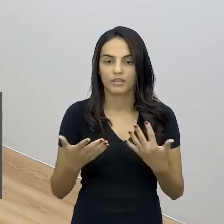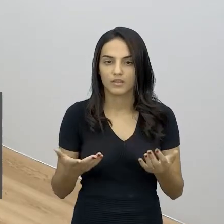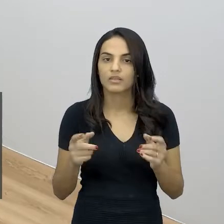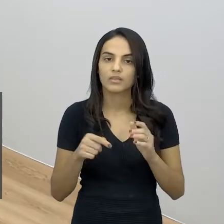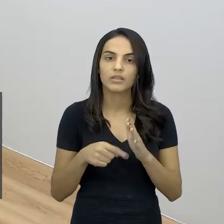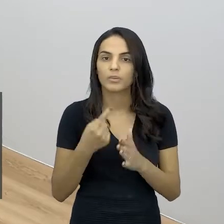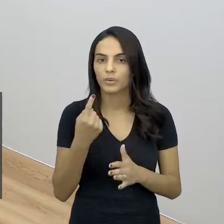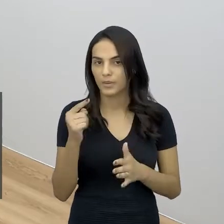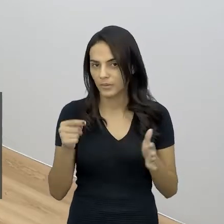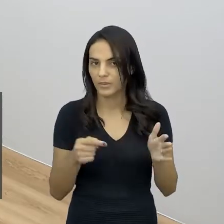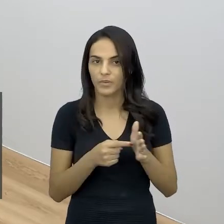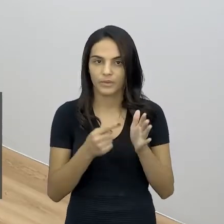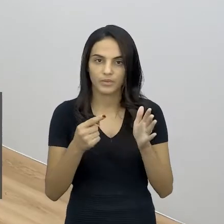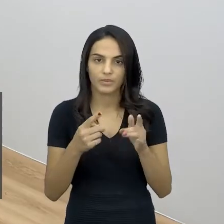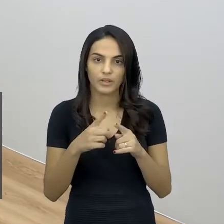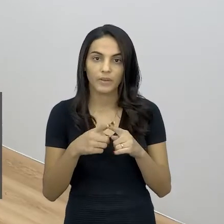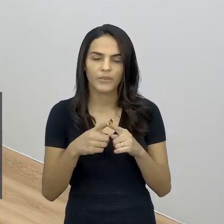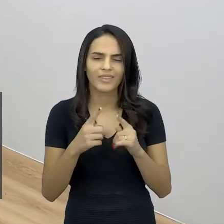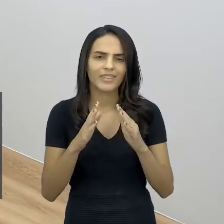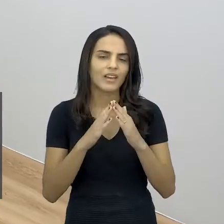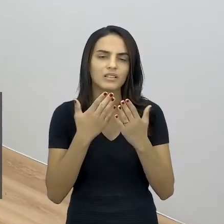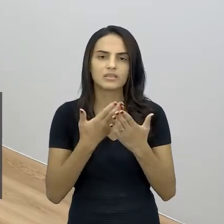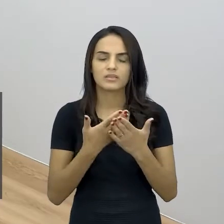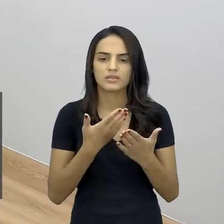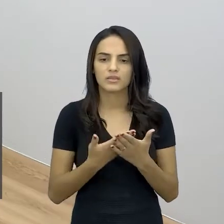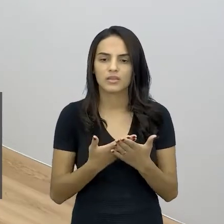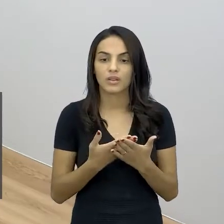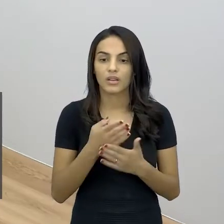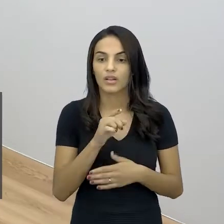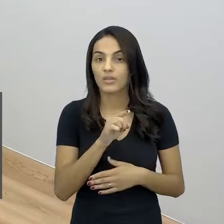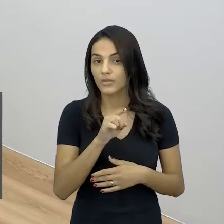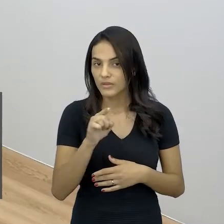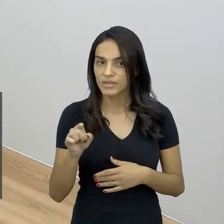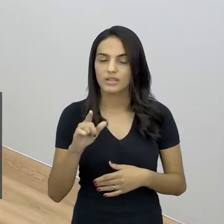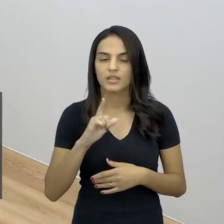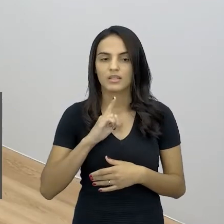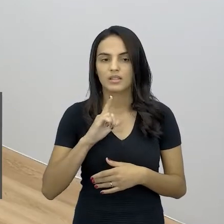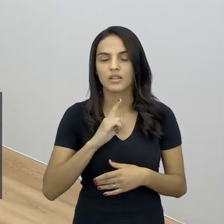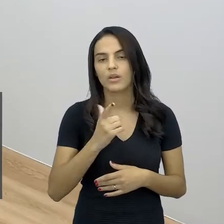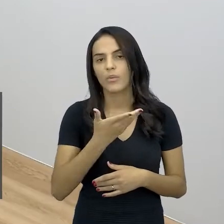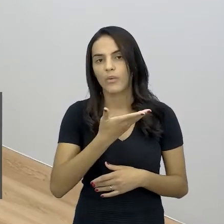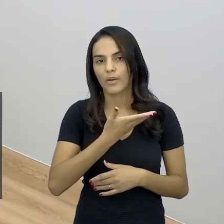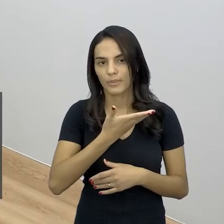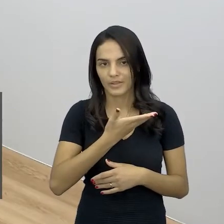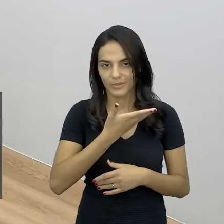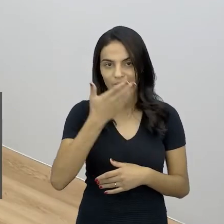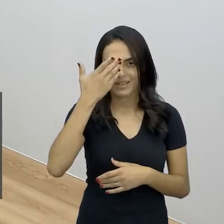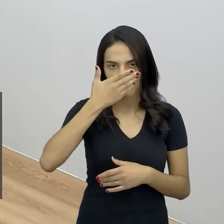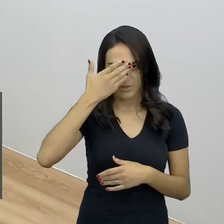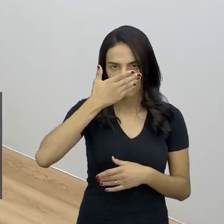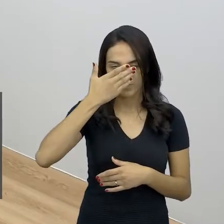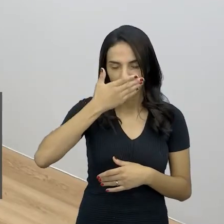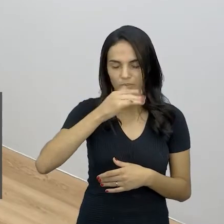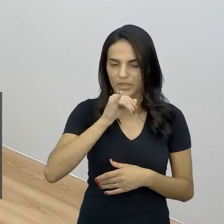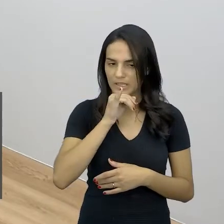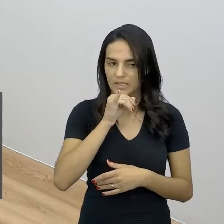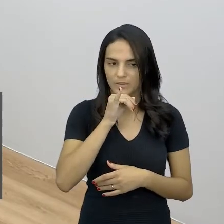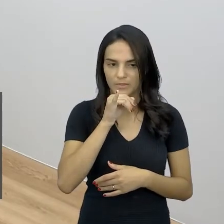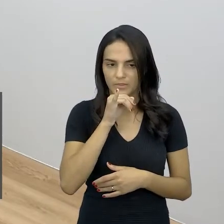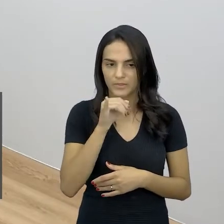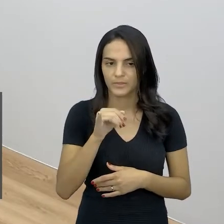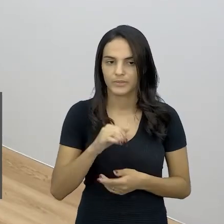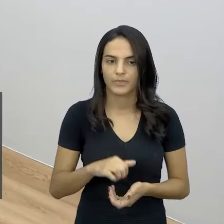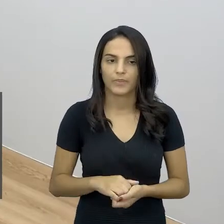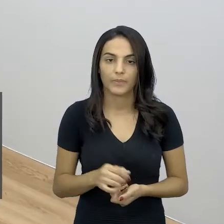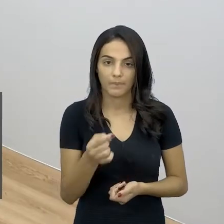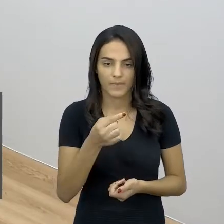primeiro ponto. Na escola, você que tem um colega que é cego. Aí